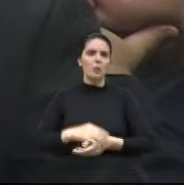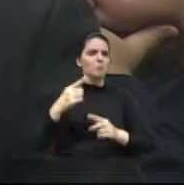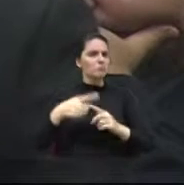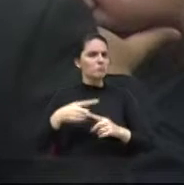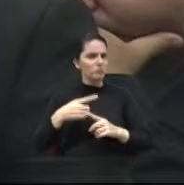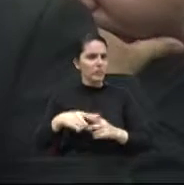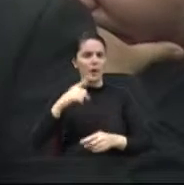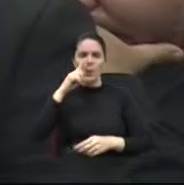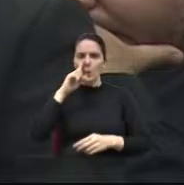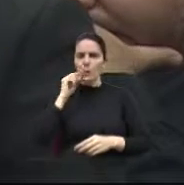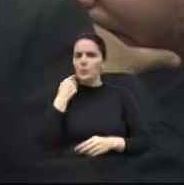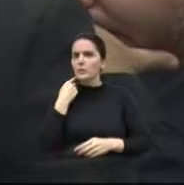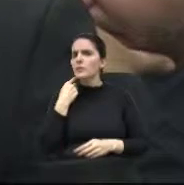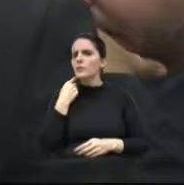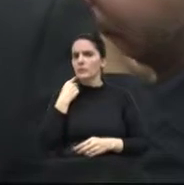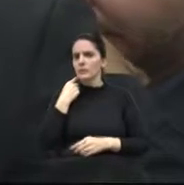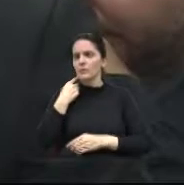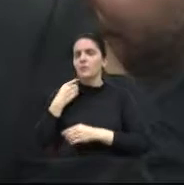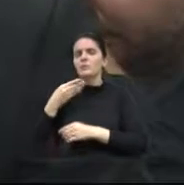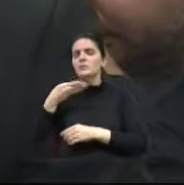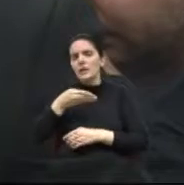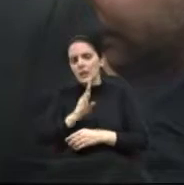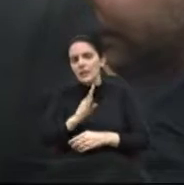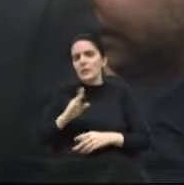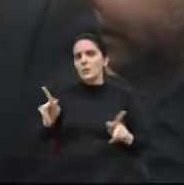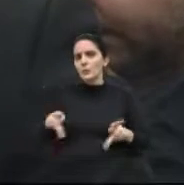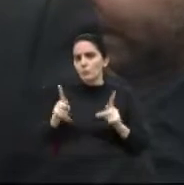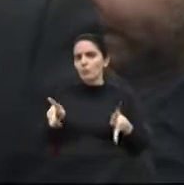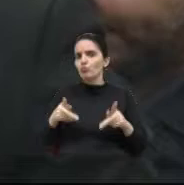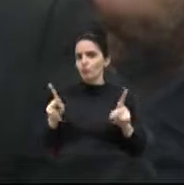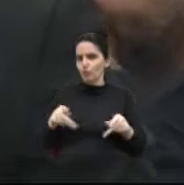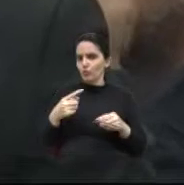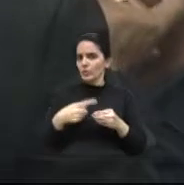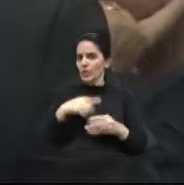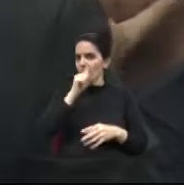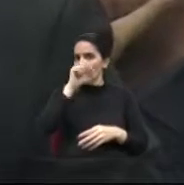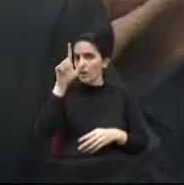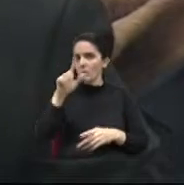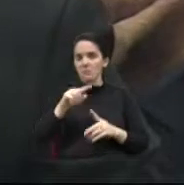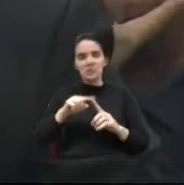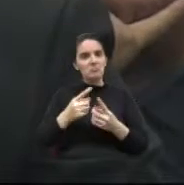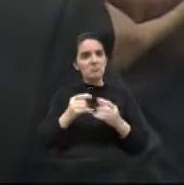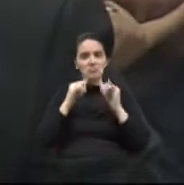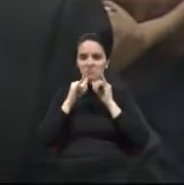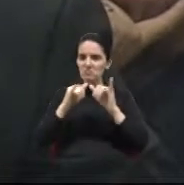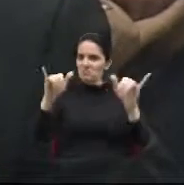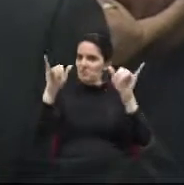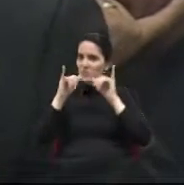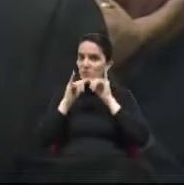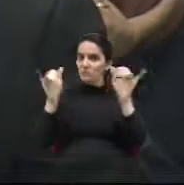andado visitando os shoppings de nossa cidade e não há uma divulgação. E por não haver